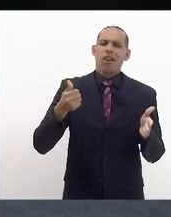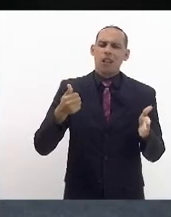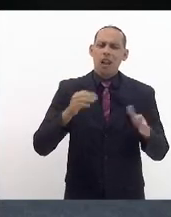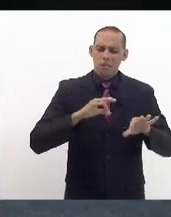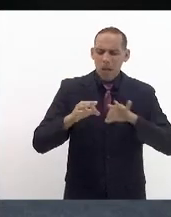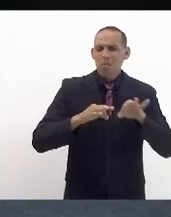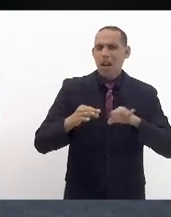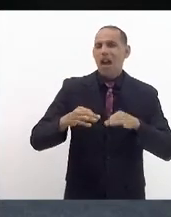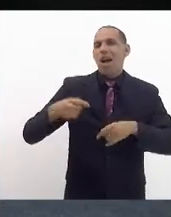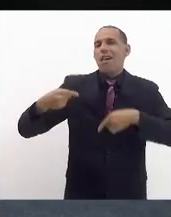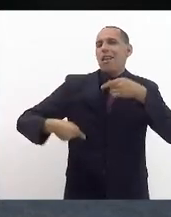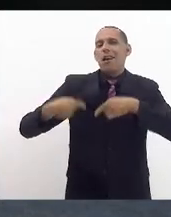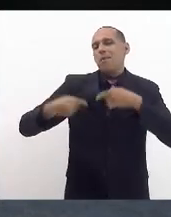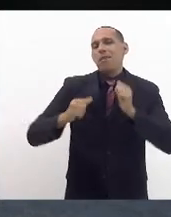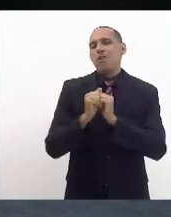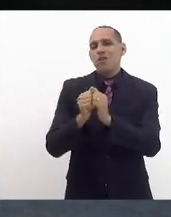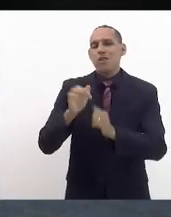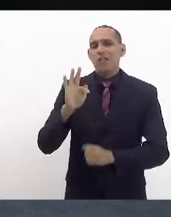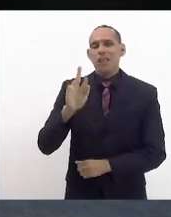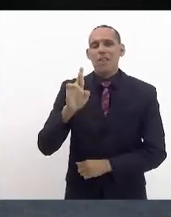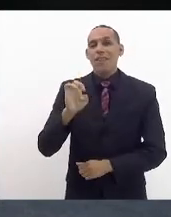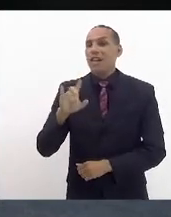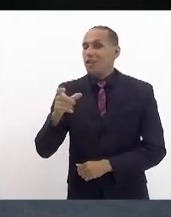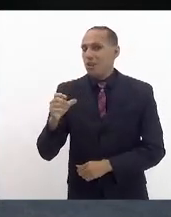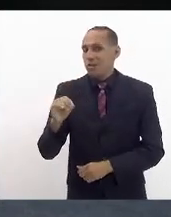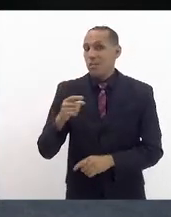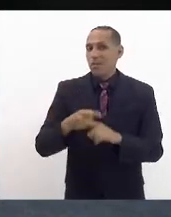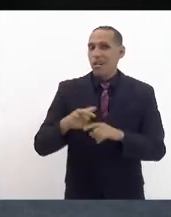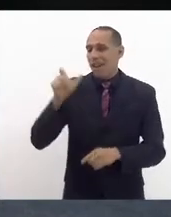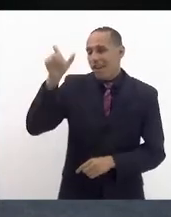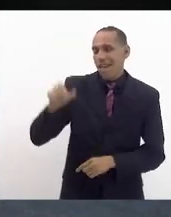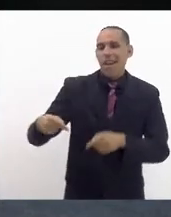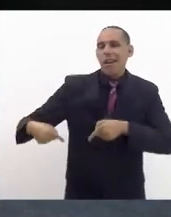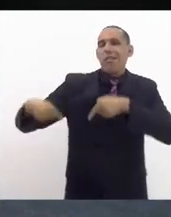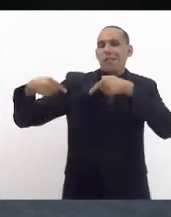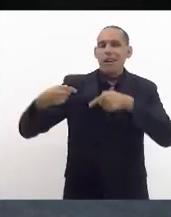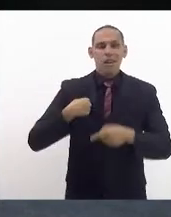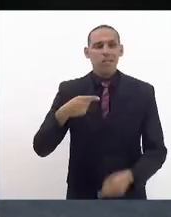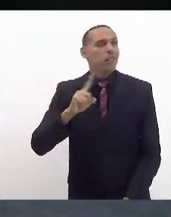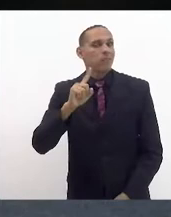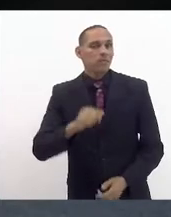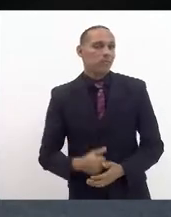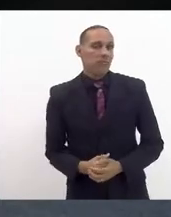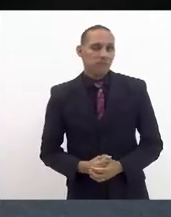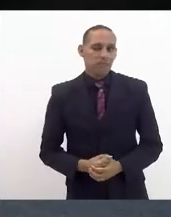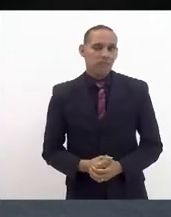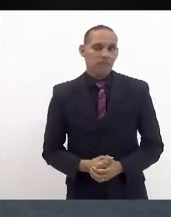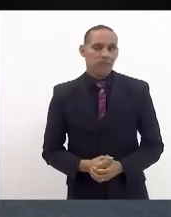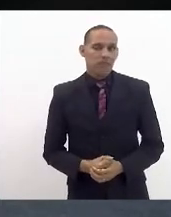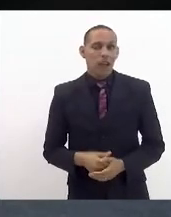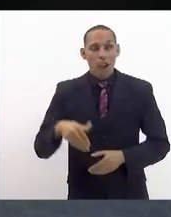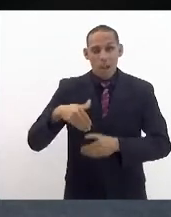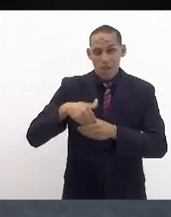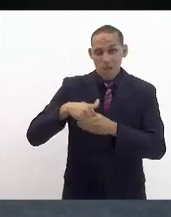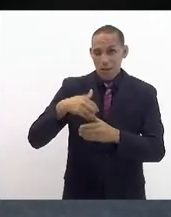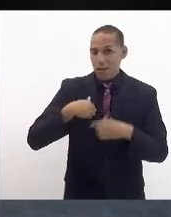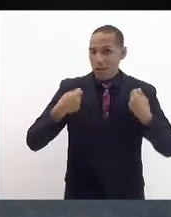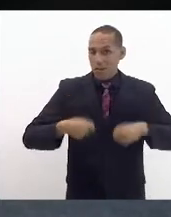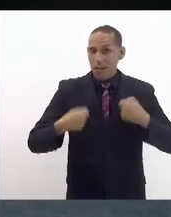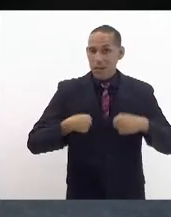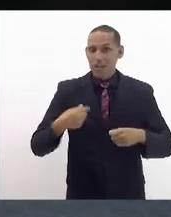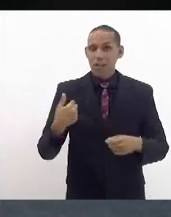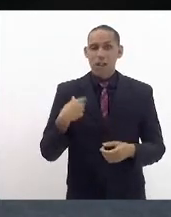para o debate com o Freixo. Porque ele é seu concorrente, não eu. Os votos que eu preciso para